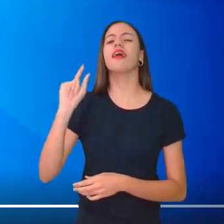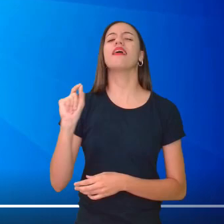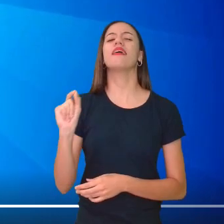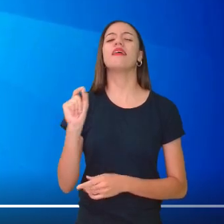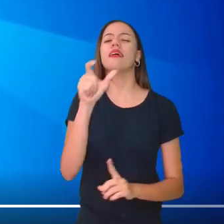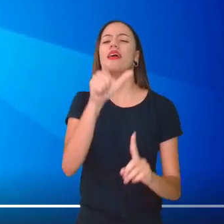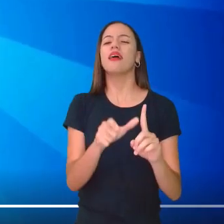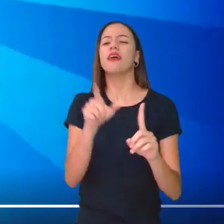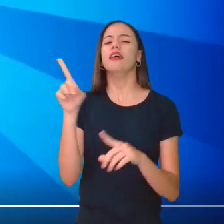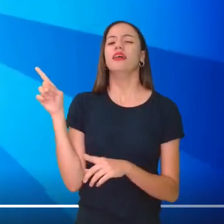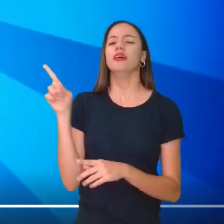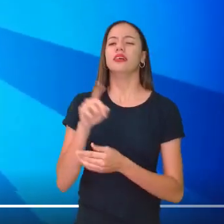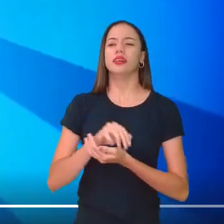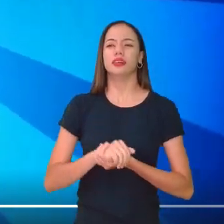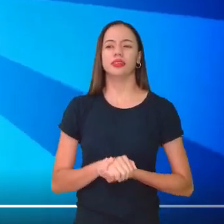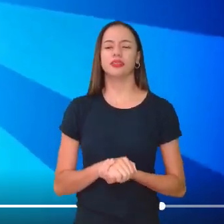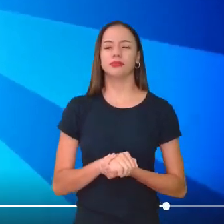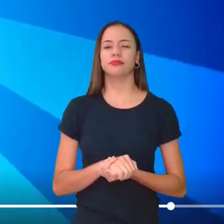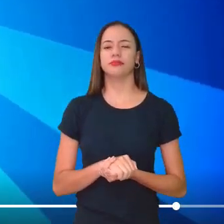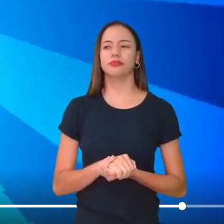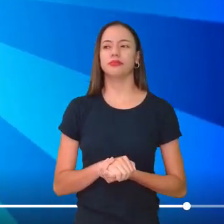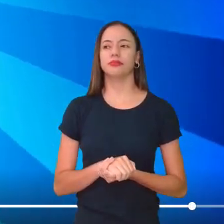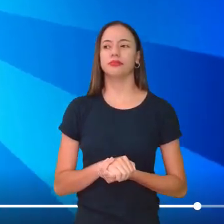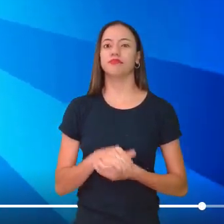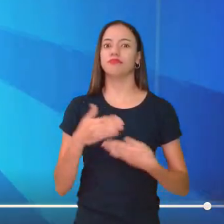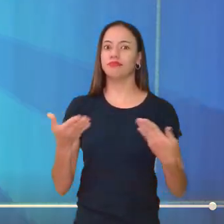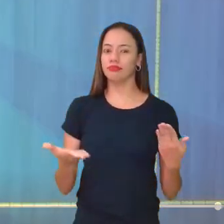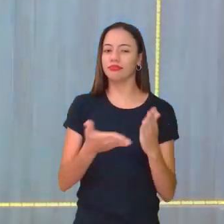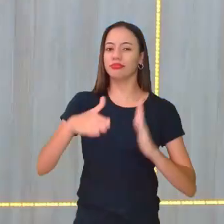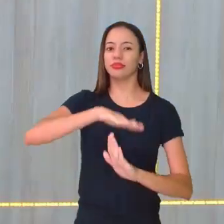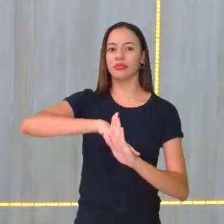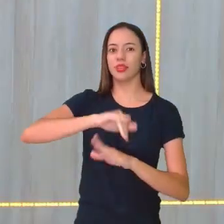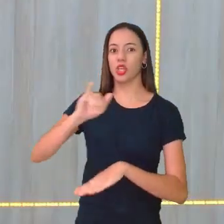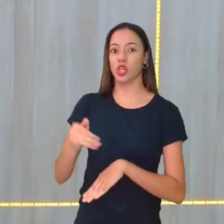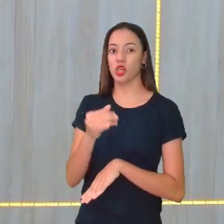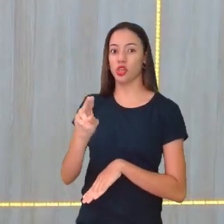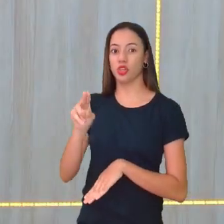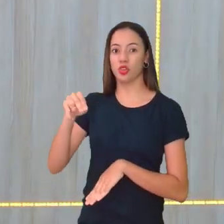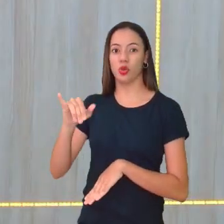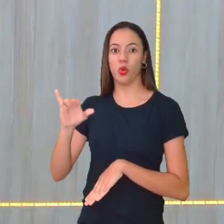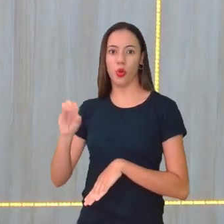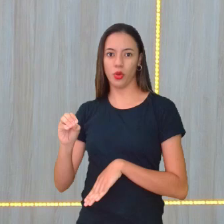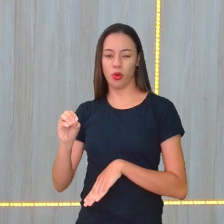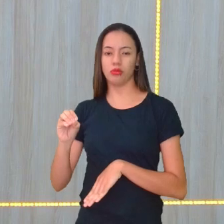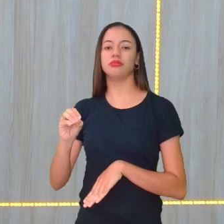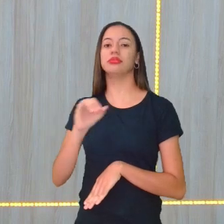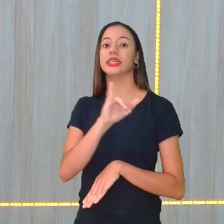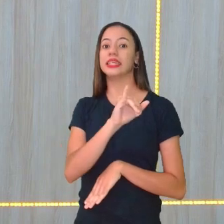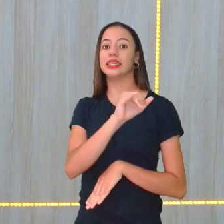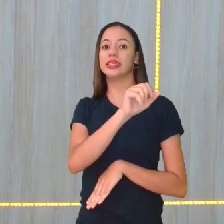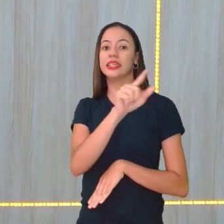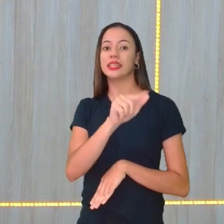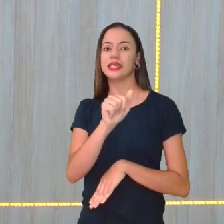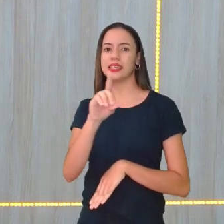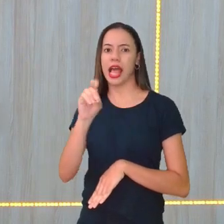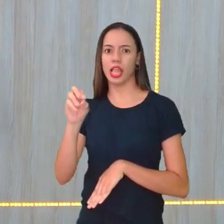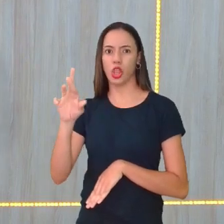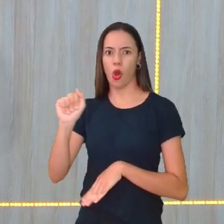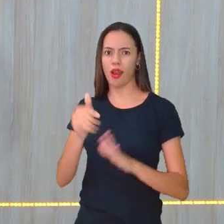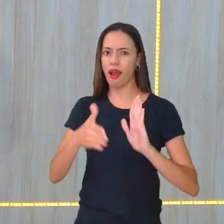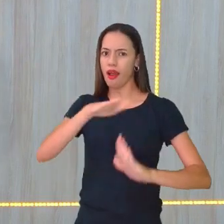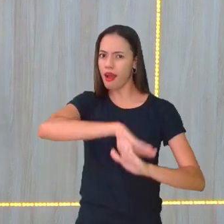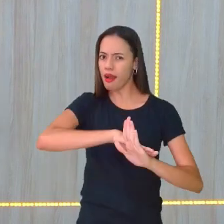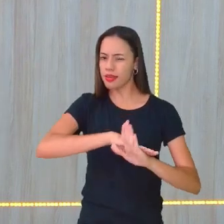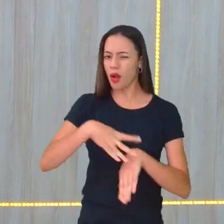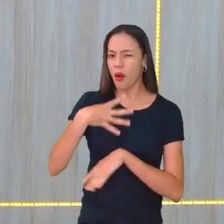personagem? Será que Juninho e Isadora da produção conhecem? Já viram esse personagem? Já